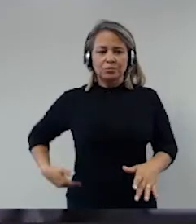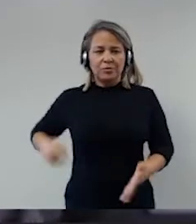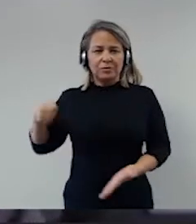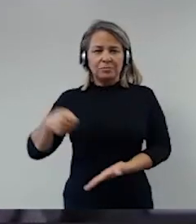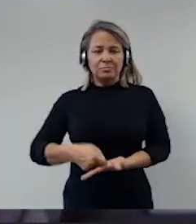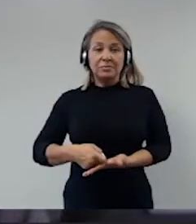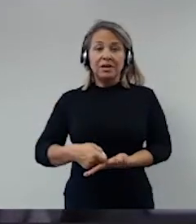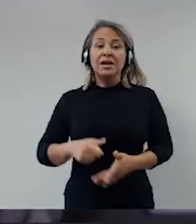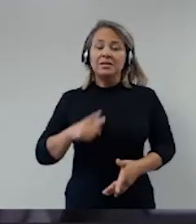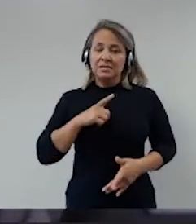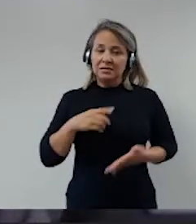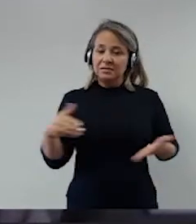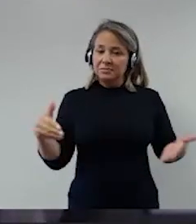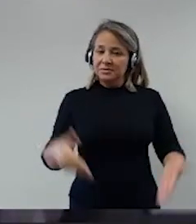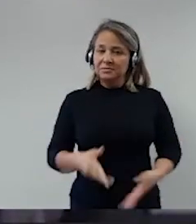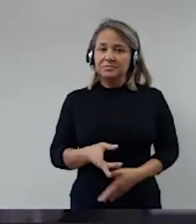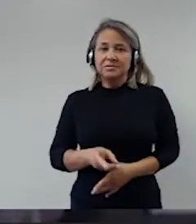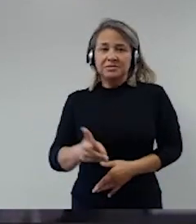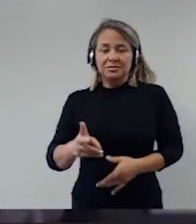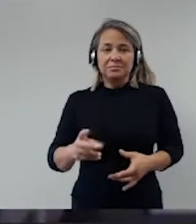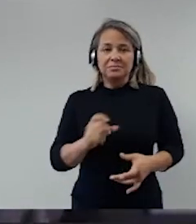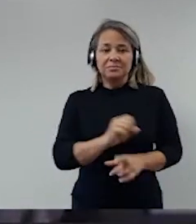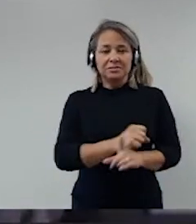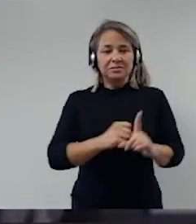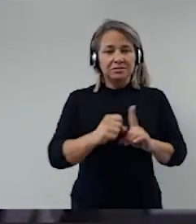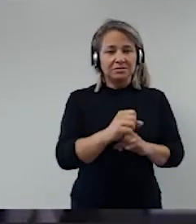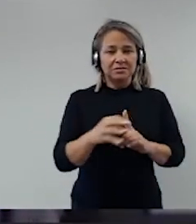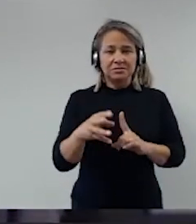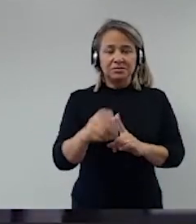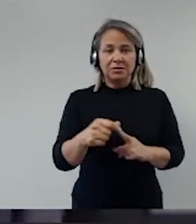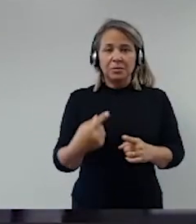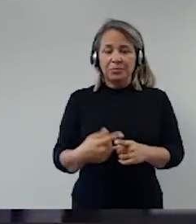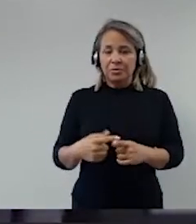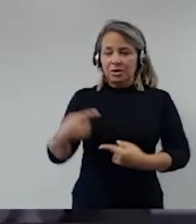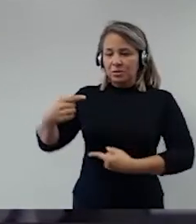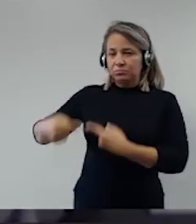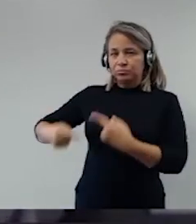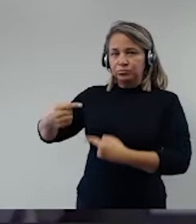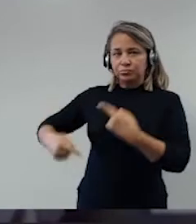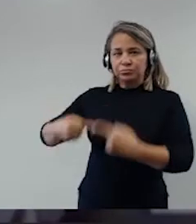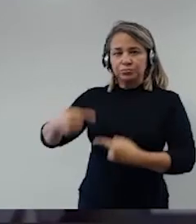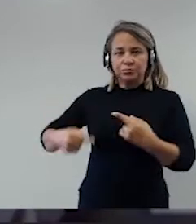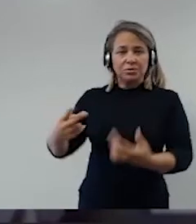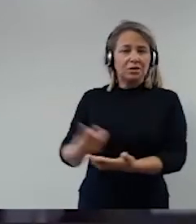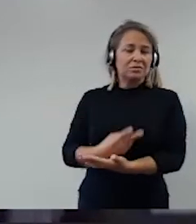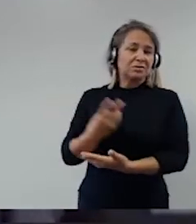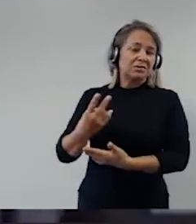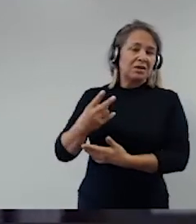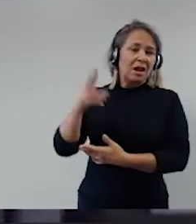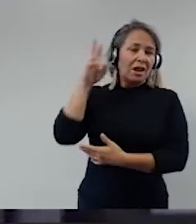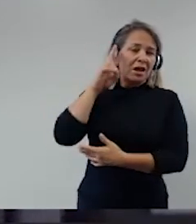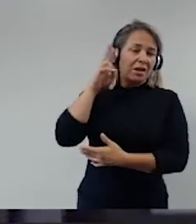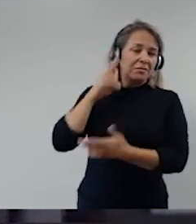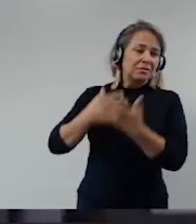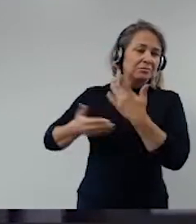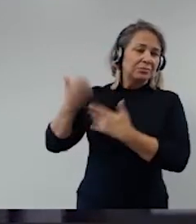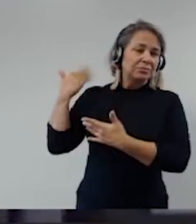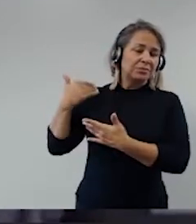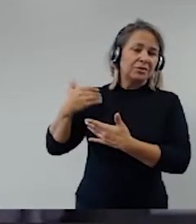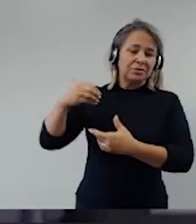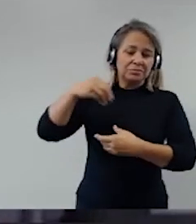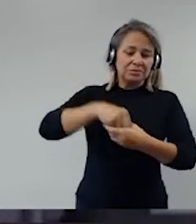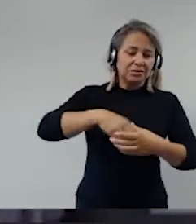com a participação ativa da sociedade, porque a disputa, muitos devem lembrar, do chamado regimento